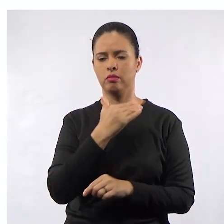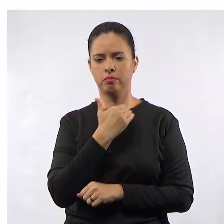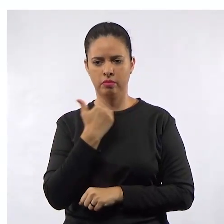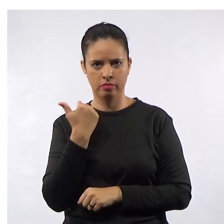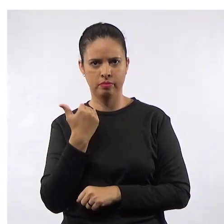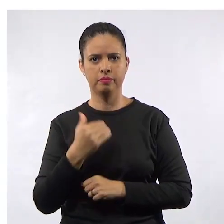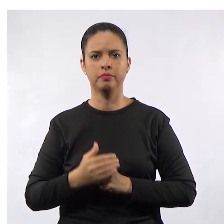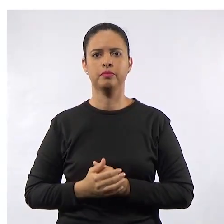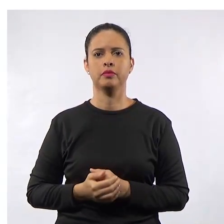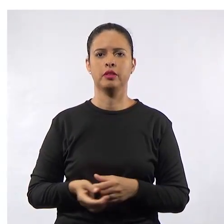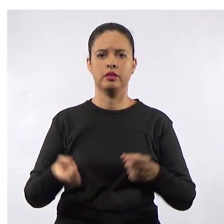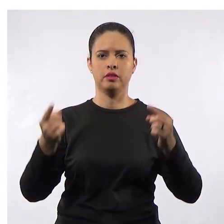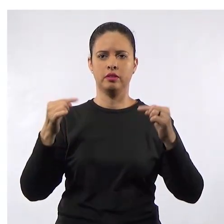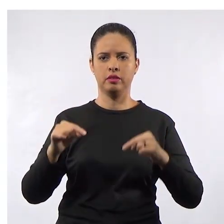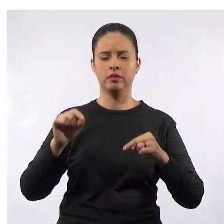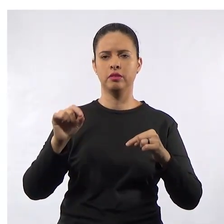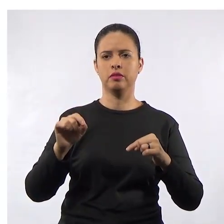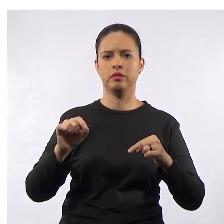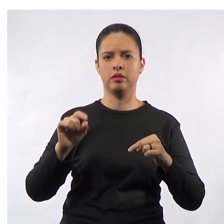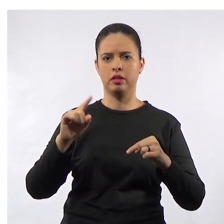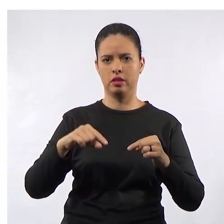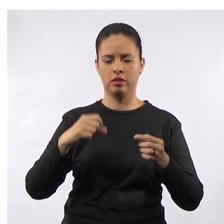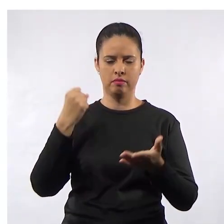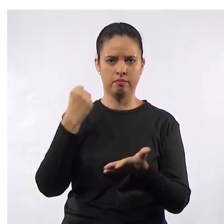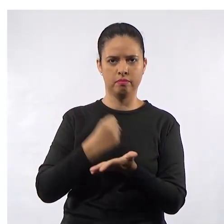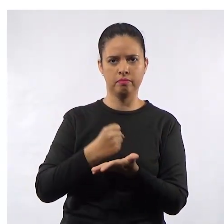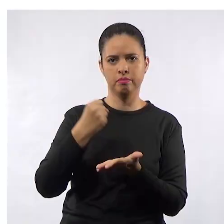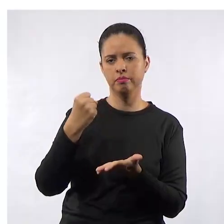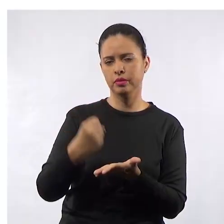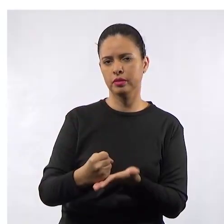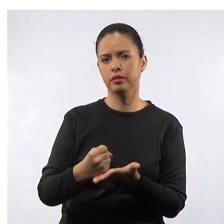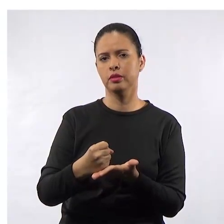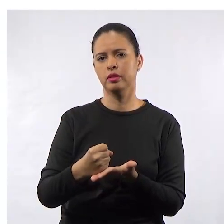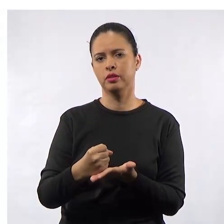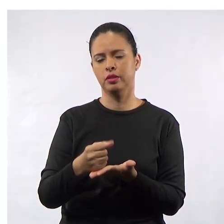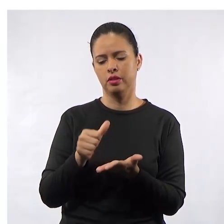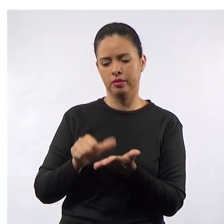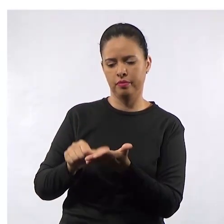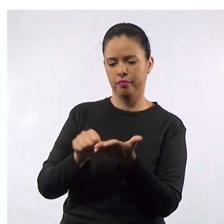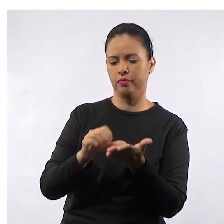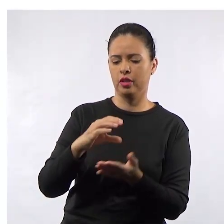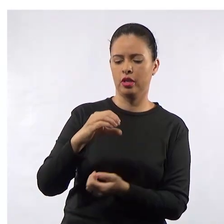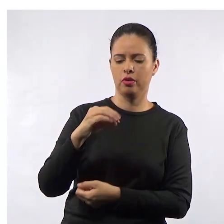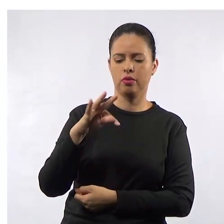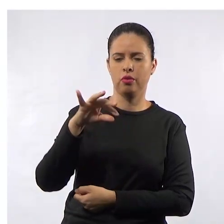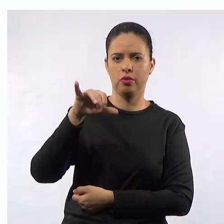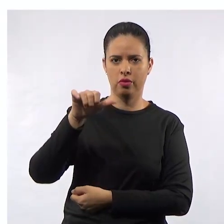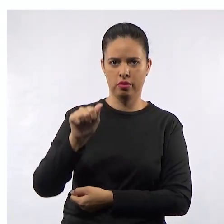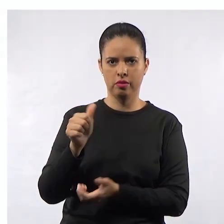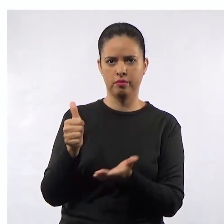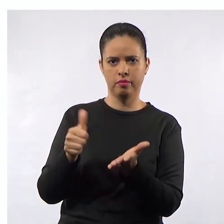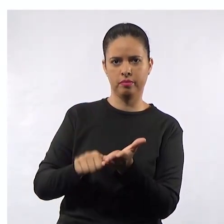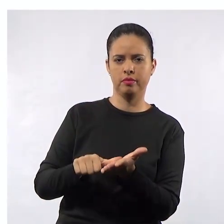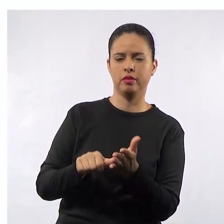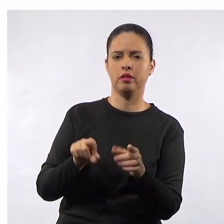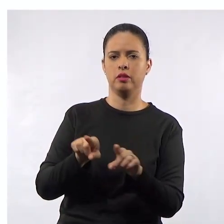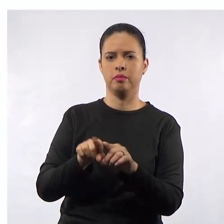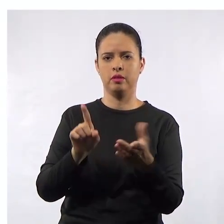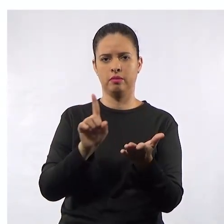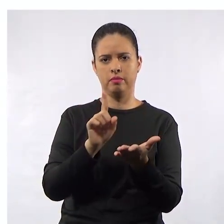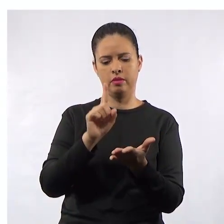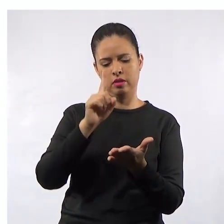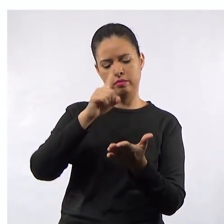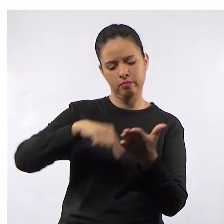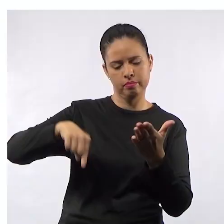pode também ter ocorrido a penhora e arrematamento da cota de sócio né é possível também uma retirada